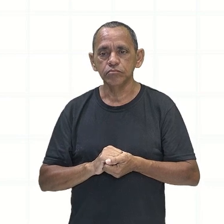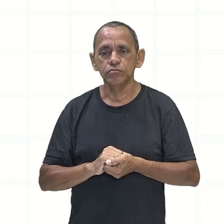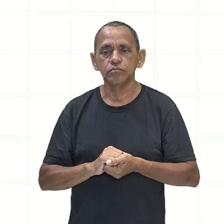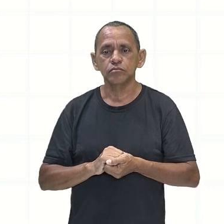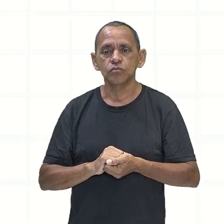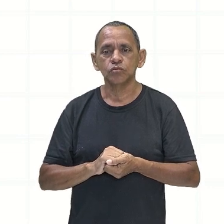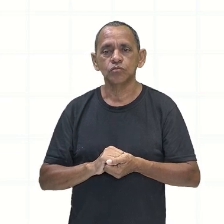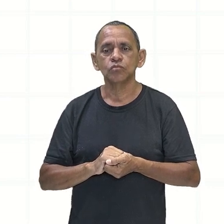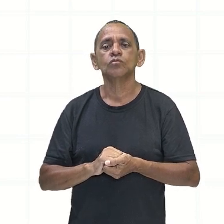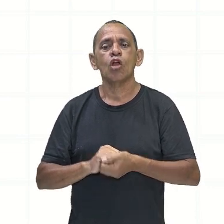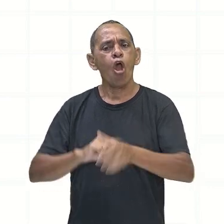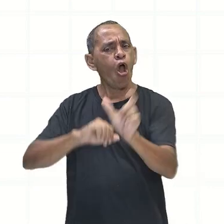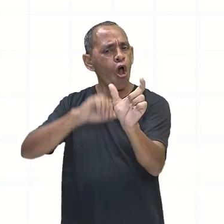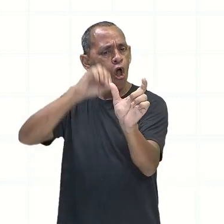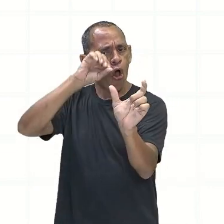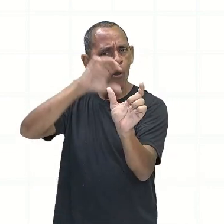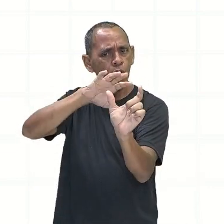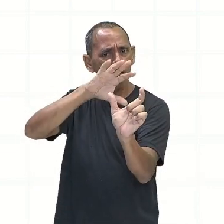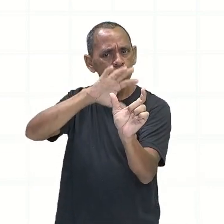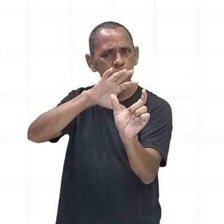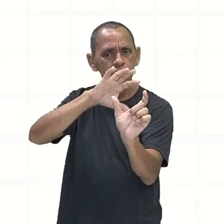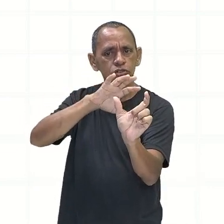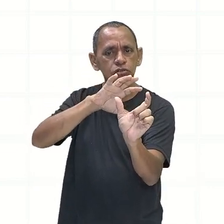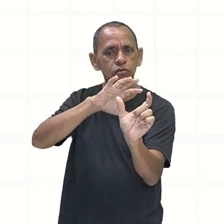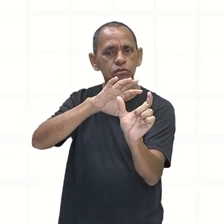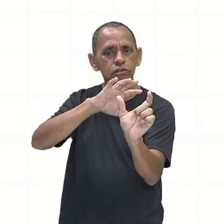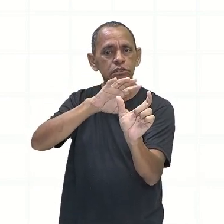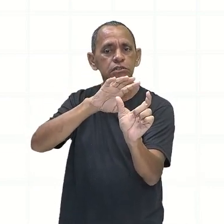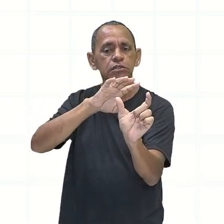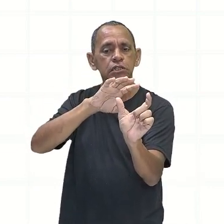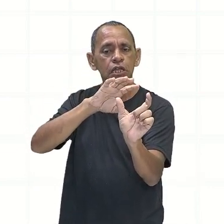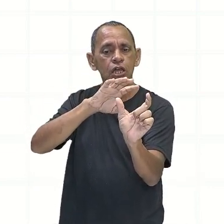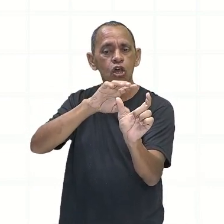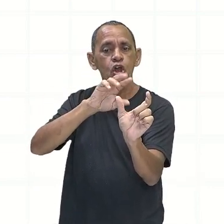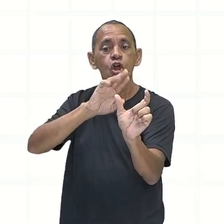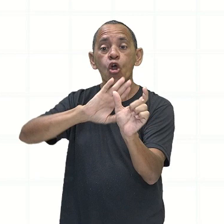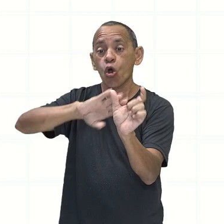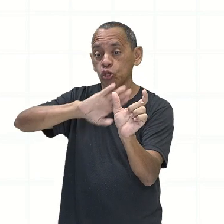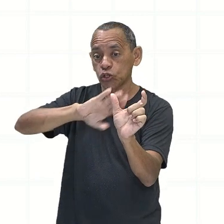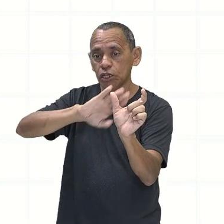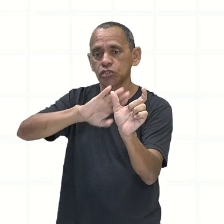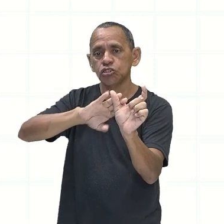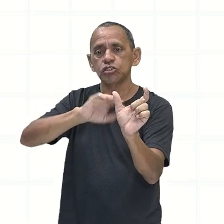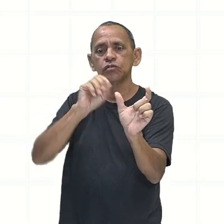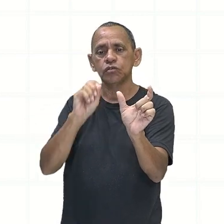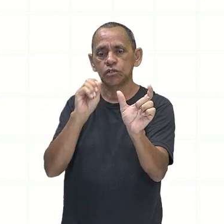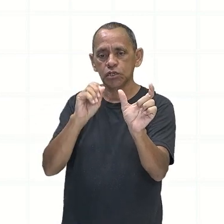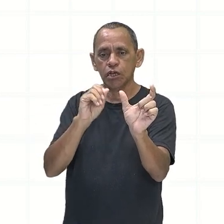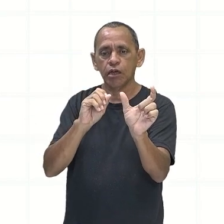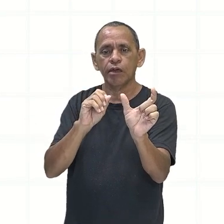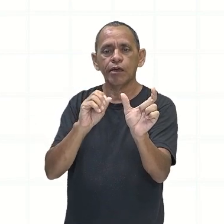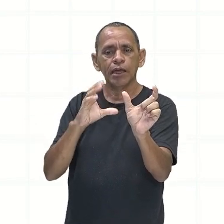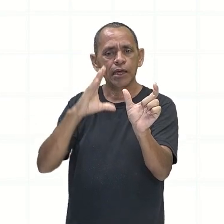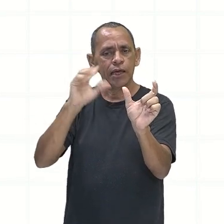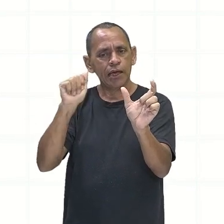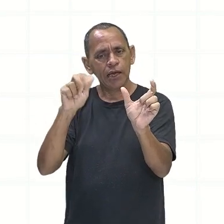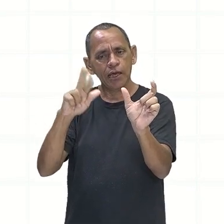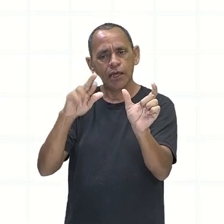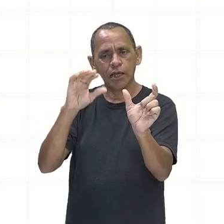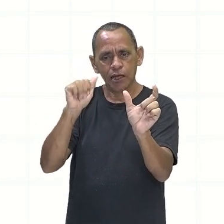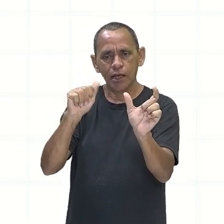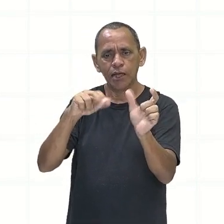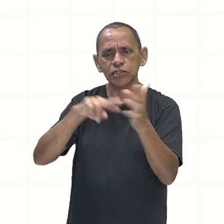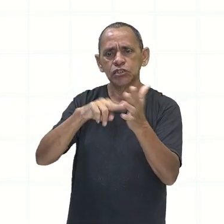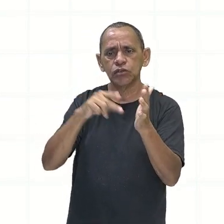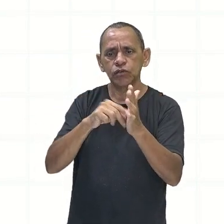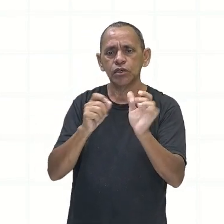um outro efeito de sentido, dependendo do contexto em que a palavra cara, por exemplo, vai estar. Vamos ver agora no